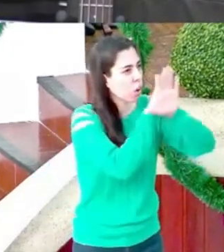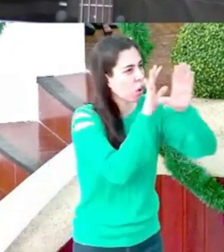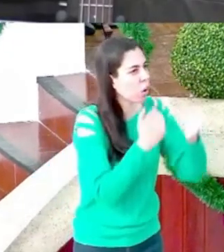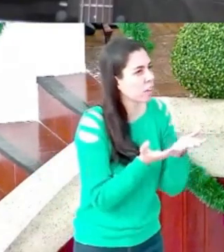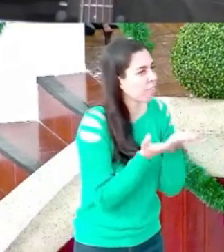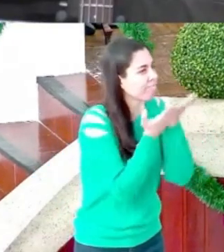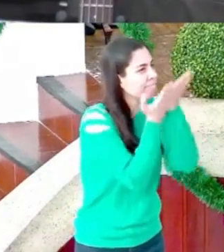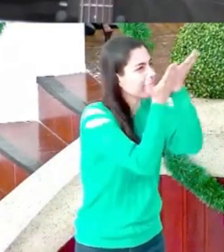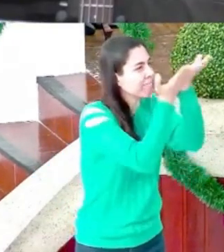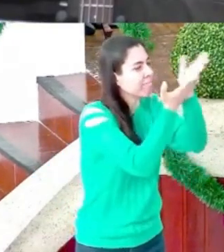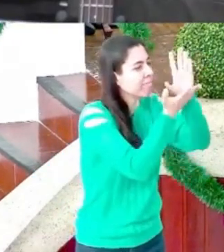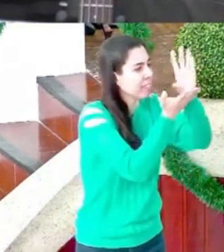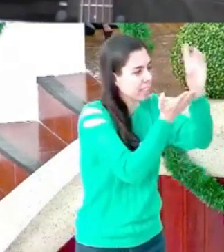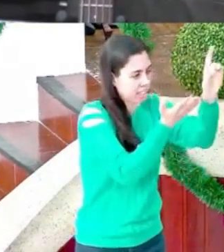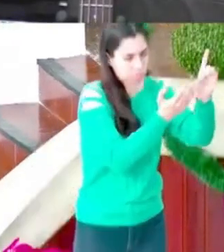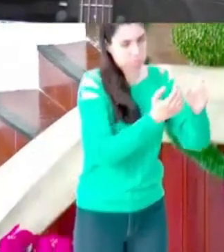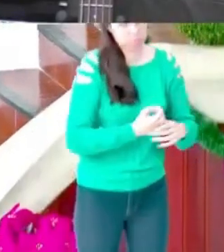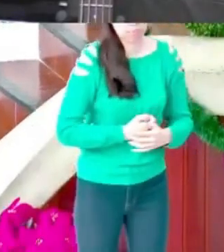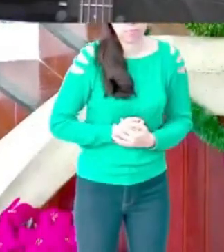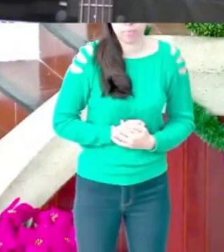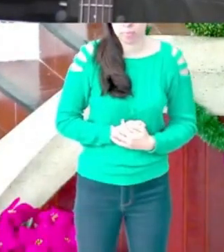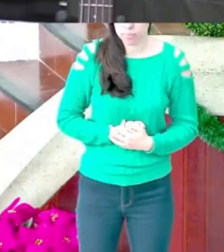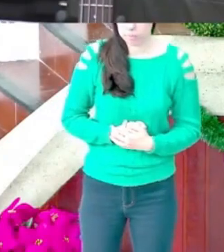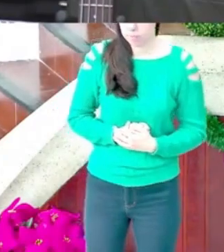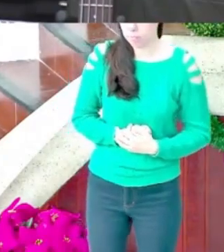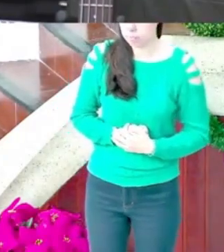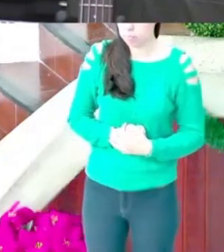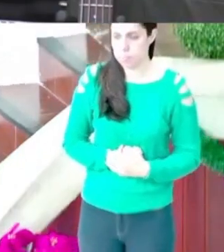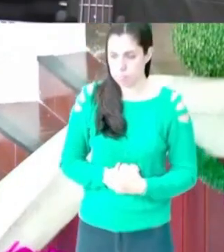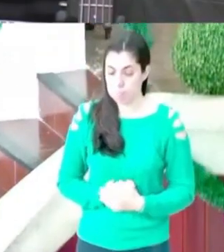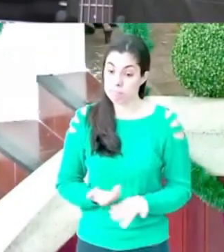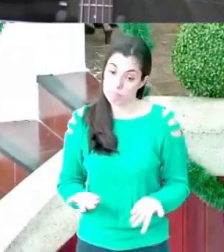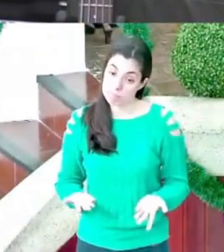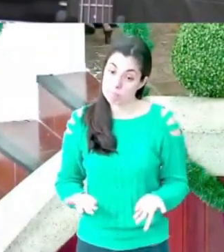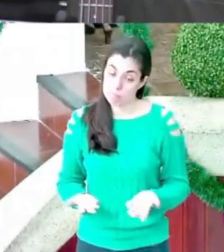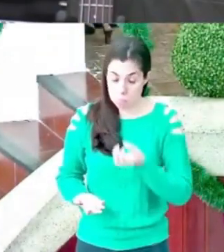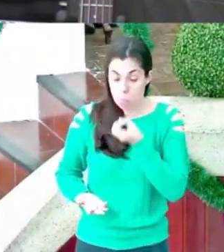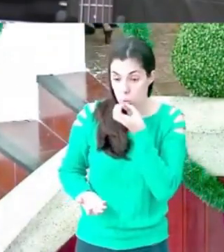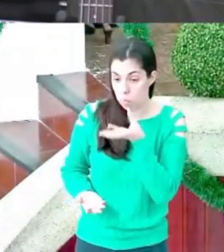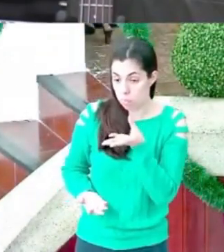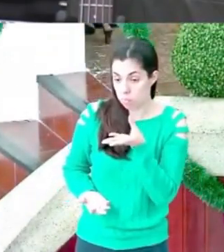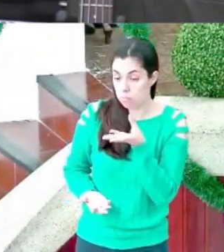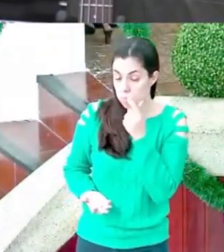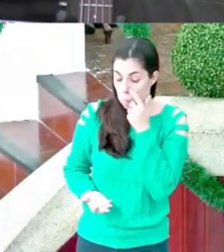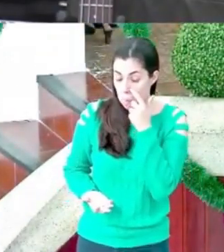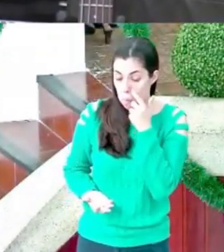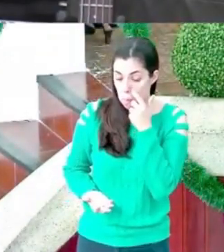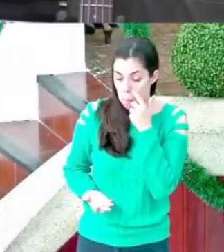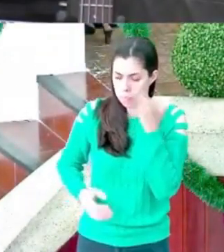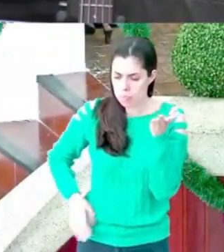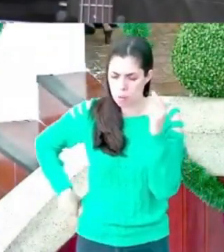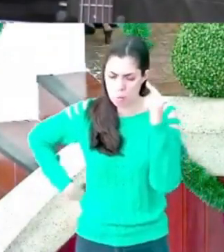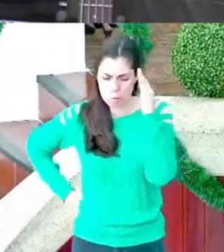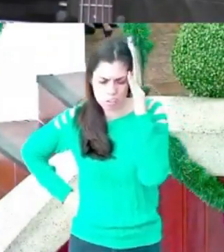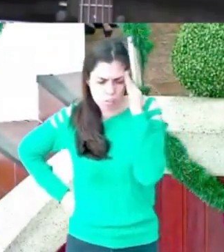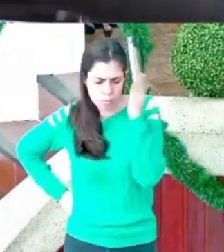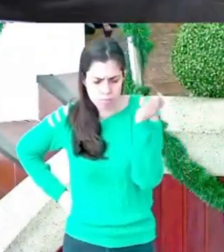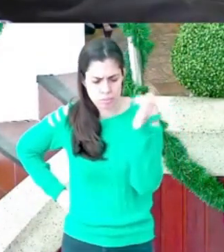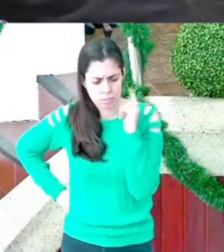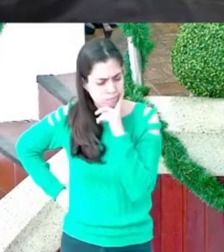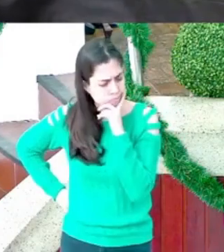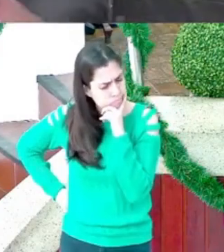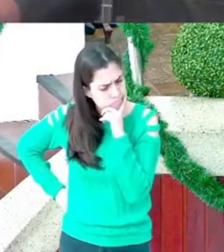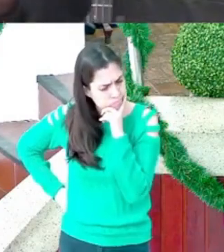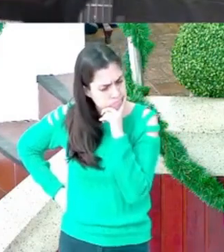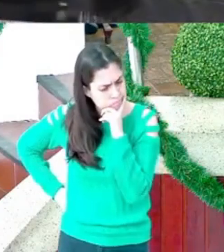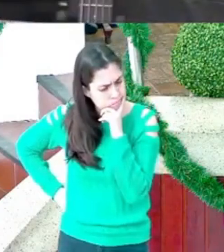Pai que está nos céus. Não é interessante o que nós lemos aqui? Jesus está dizendo: brilhem,